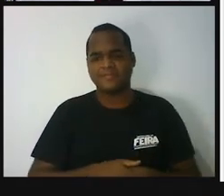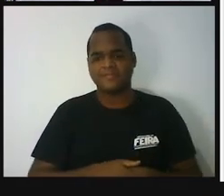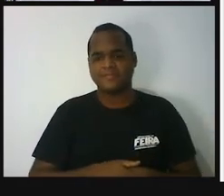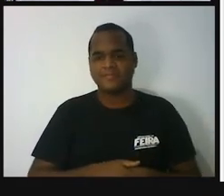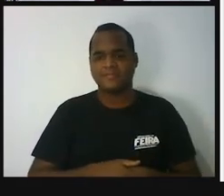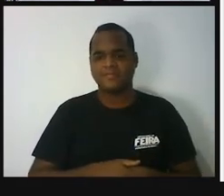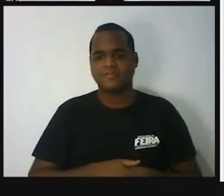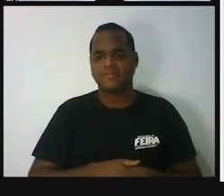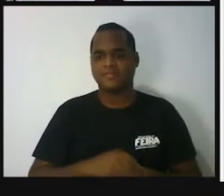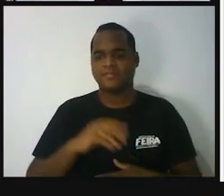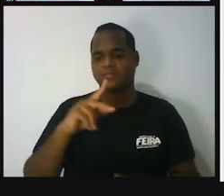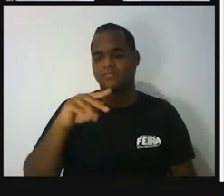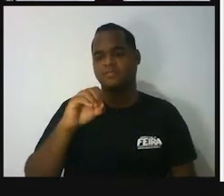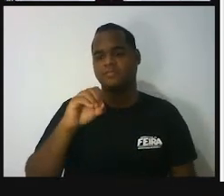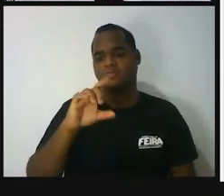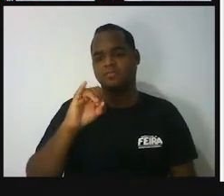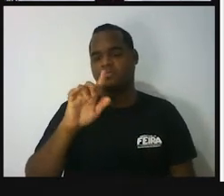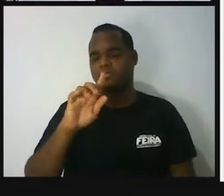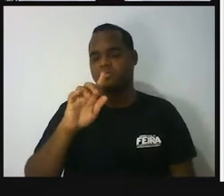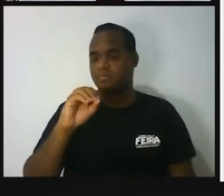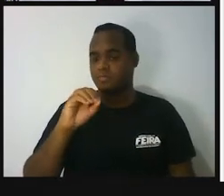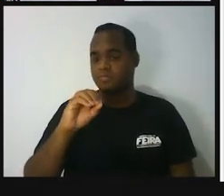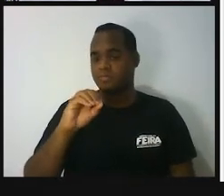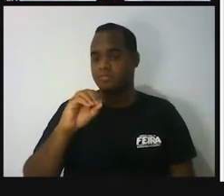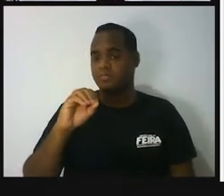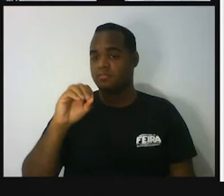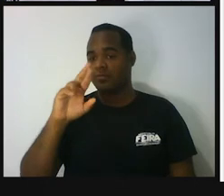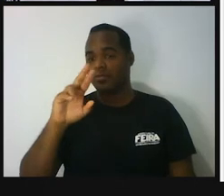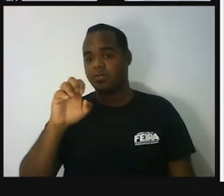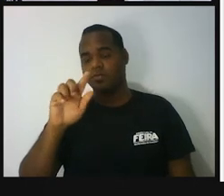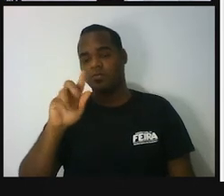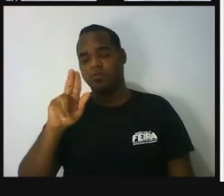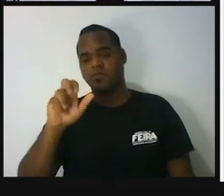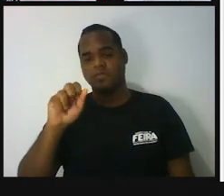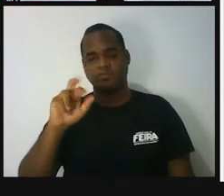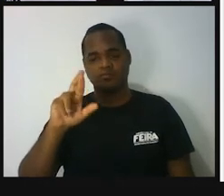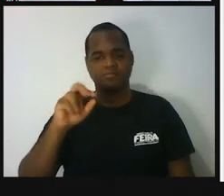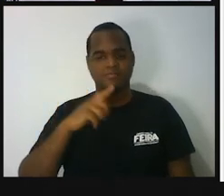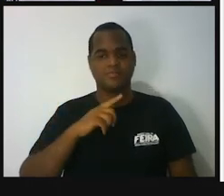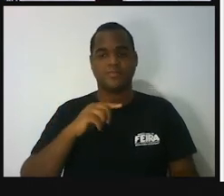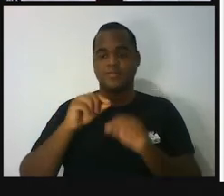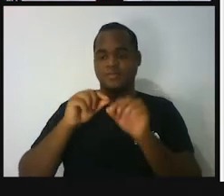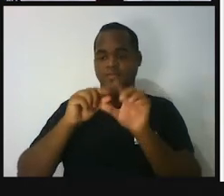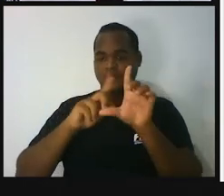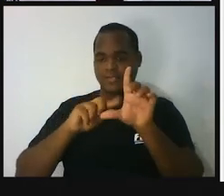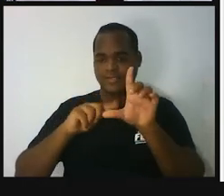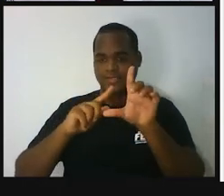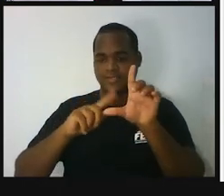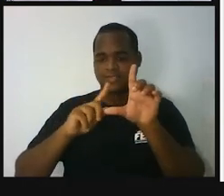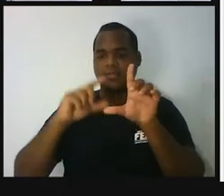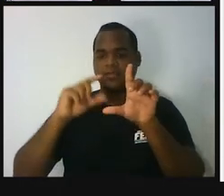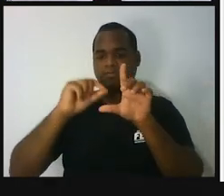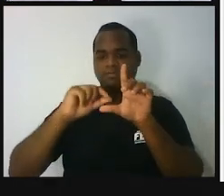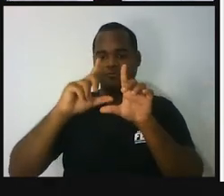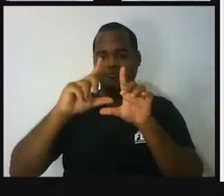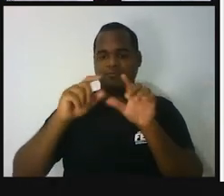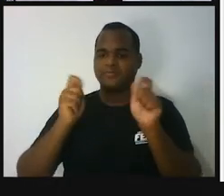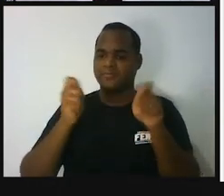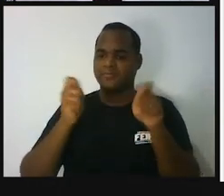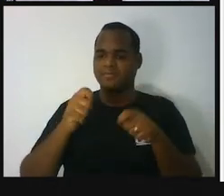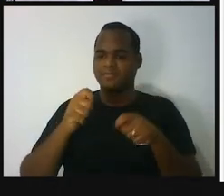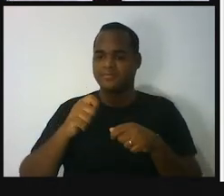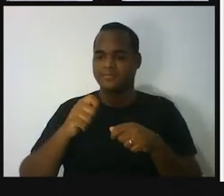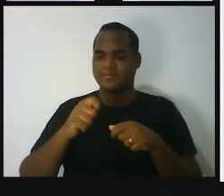regular. Vamos colocar em letras maiúsculas para chamar a atenção.